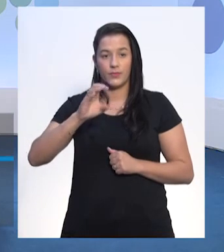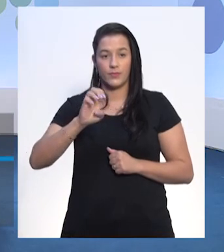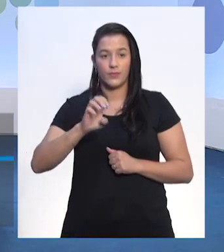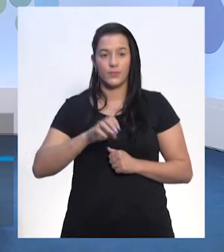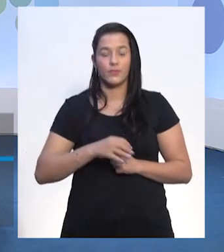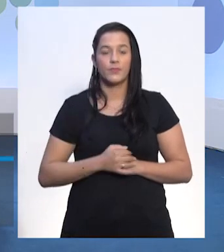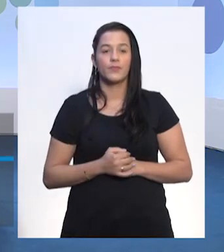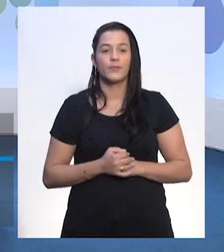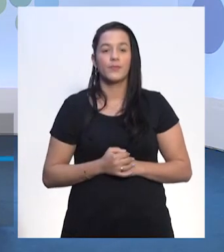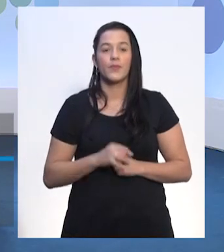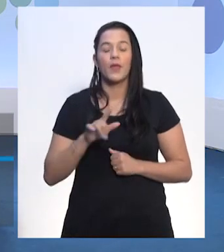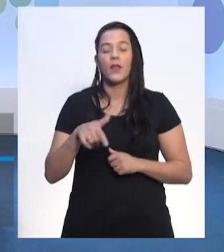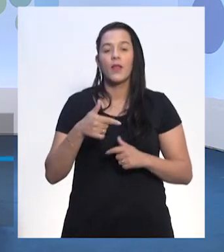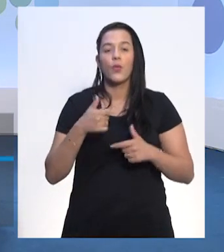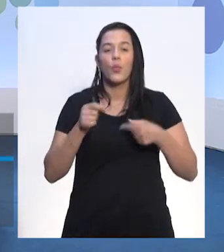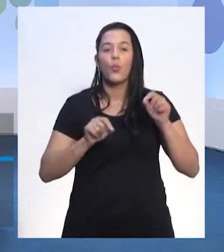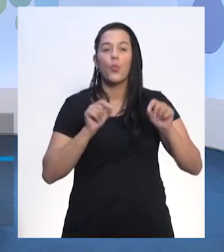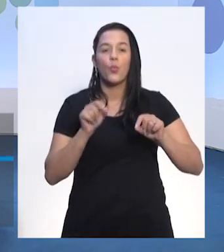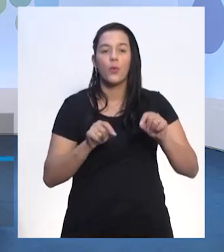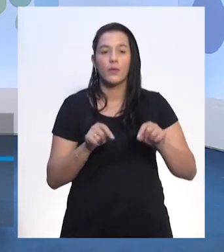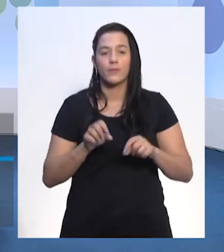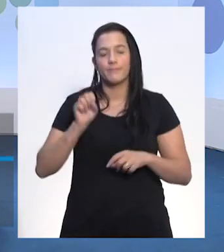Joyce, pratica? Sim.